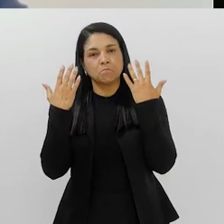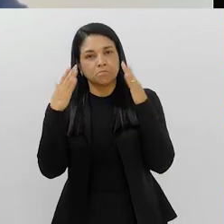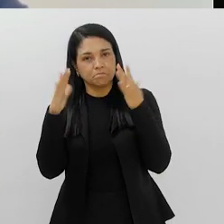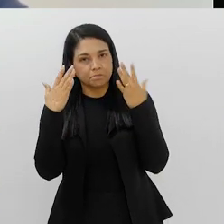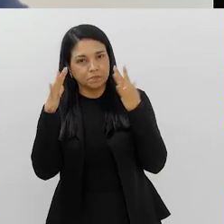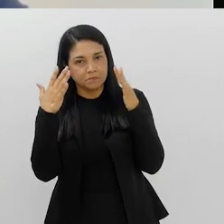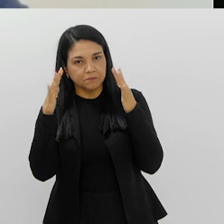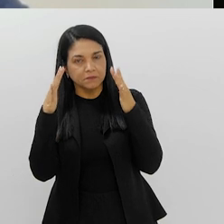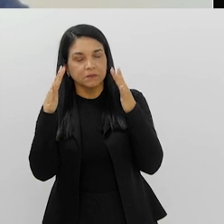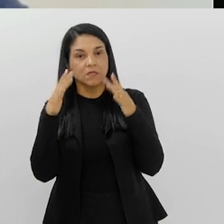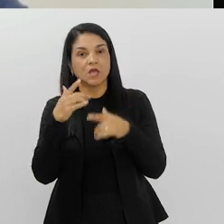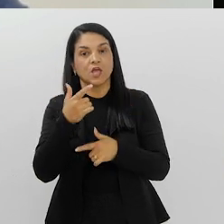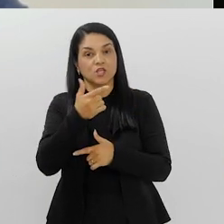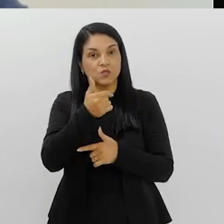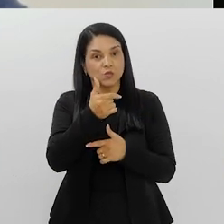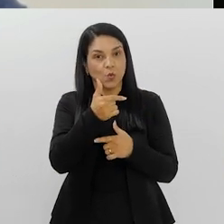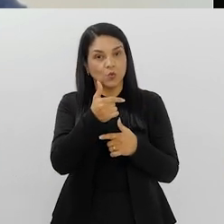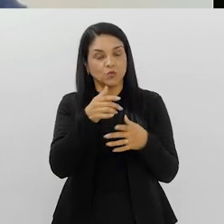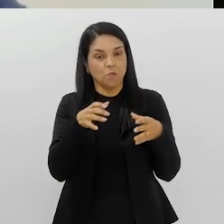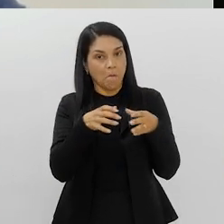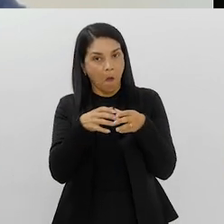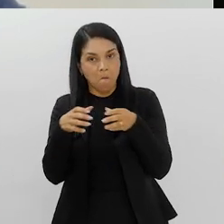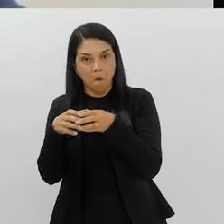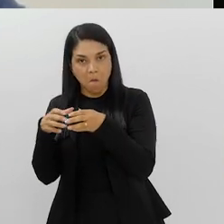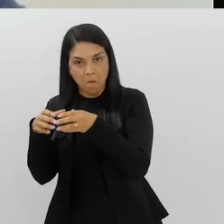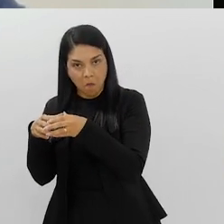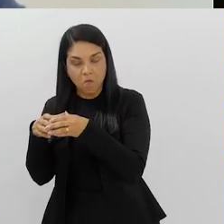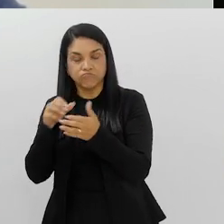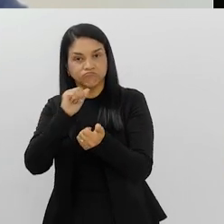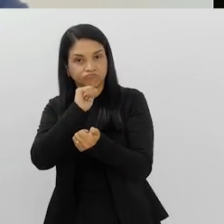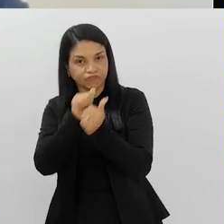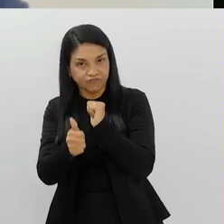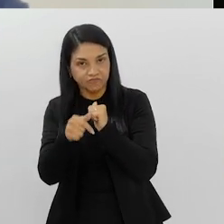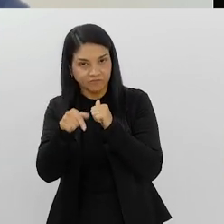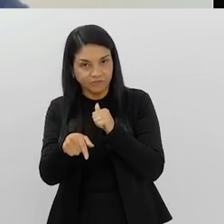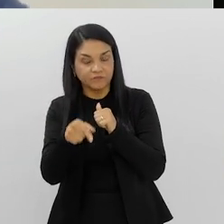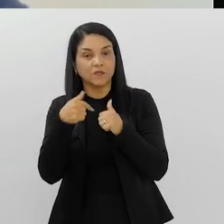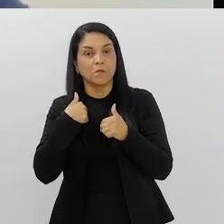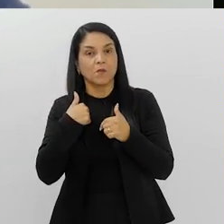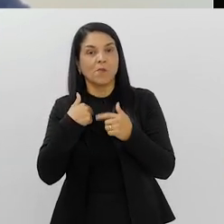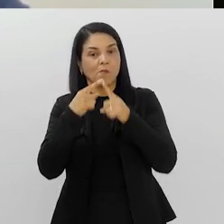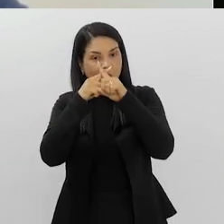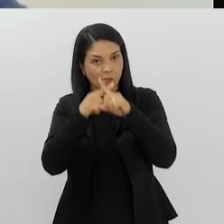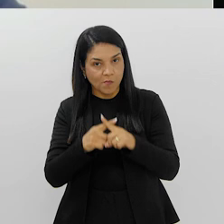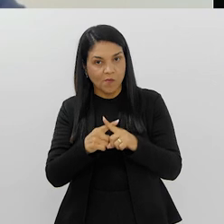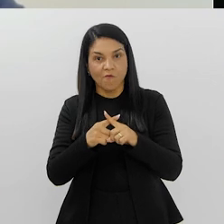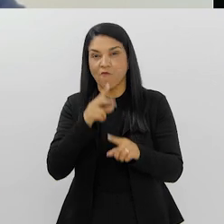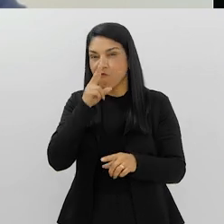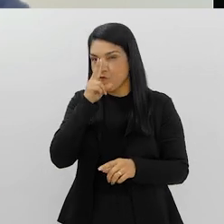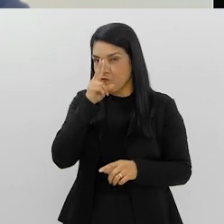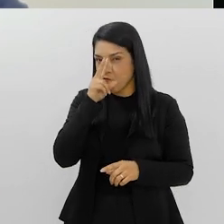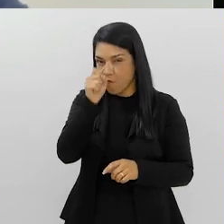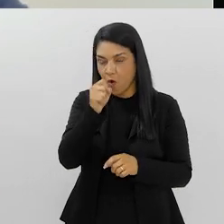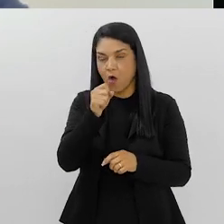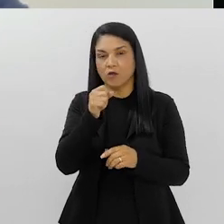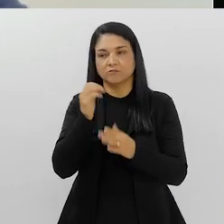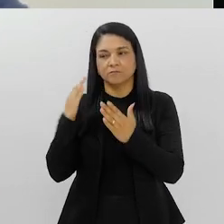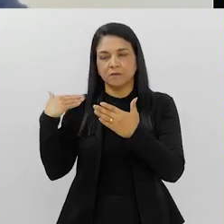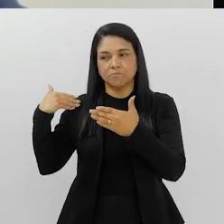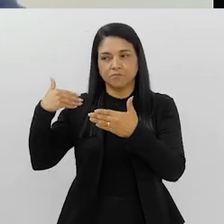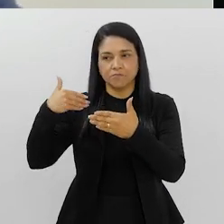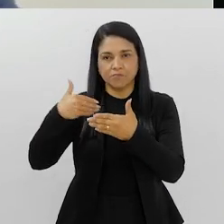né, as 12 equipes da competição. Foi um campeonato que, no meu modo de ver, o mais forte dos últimos 10